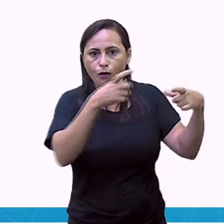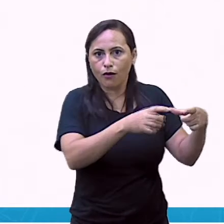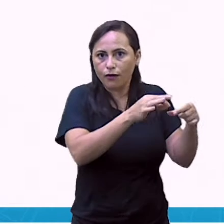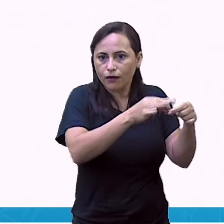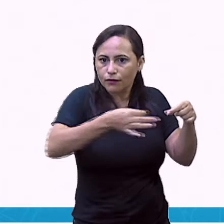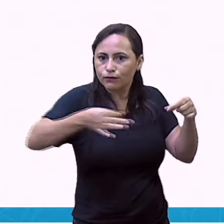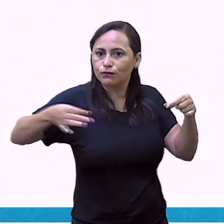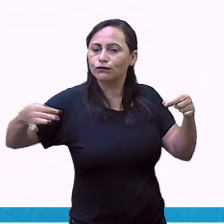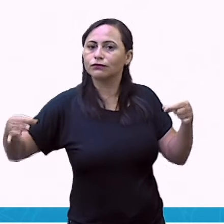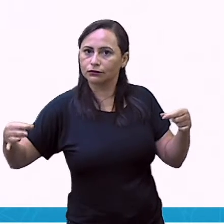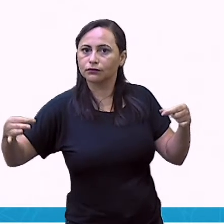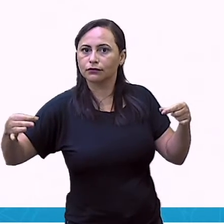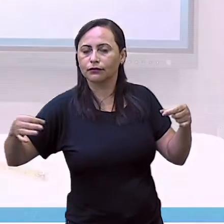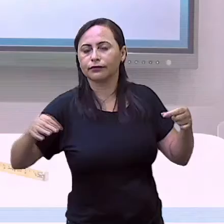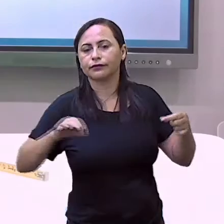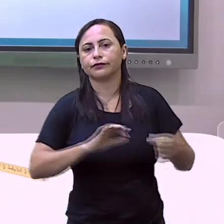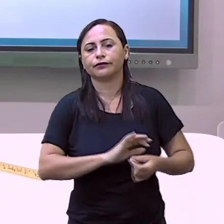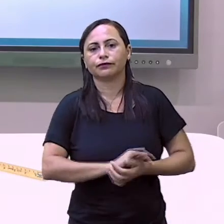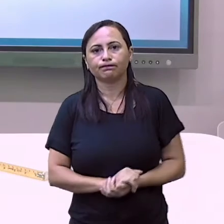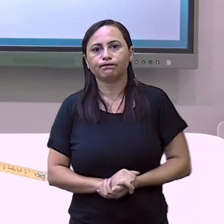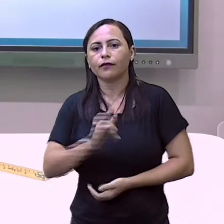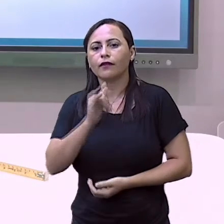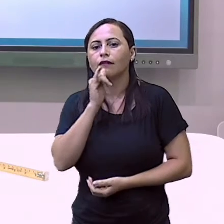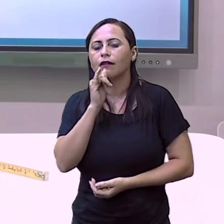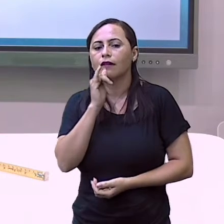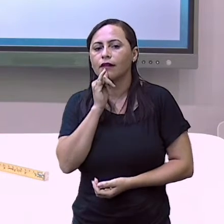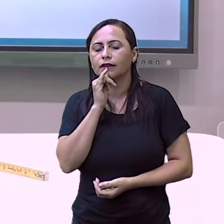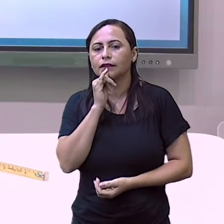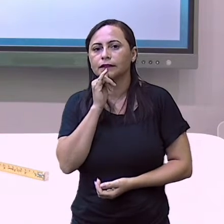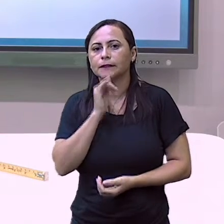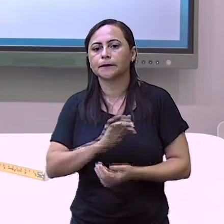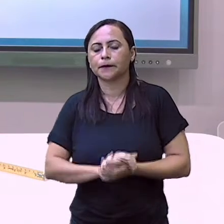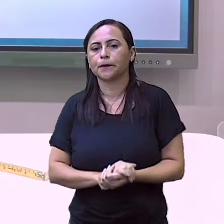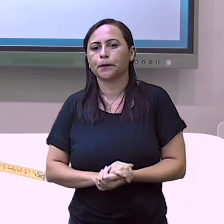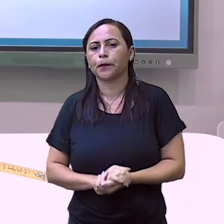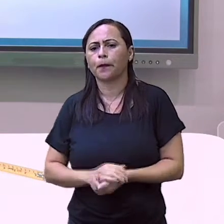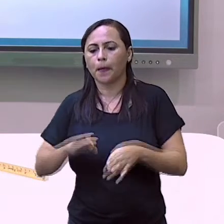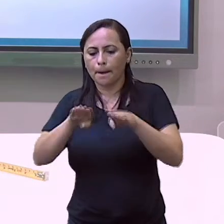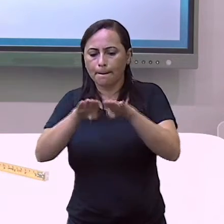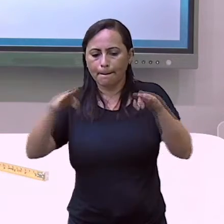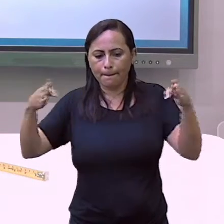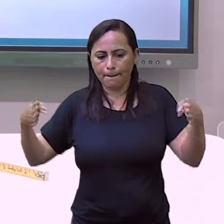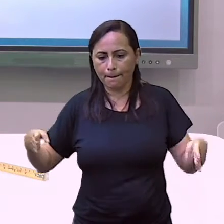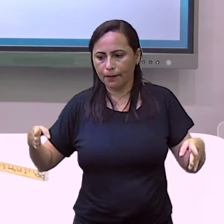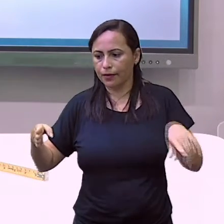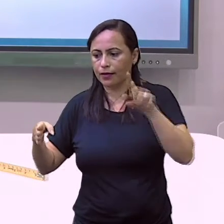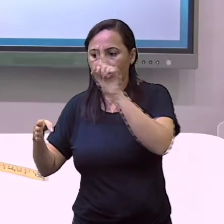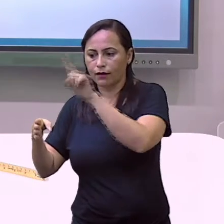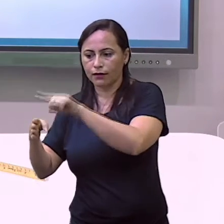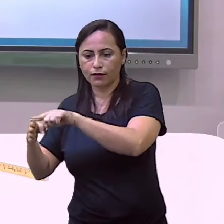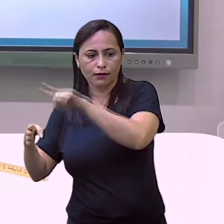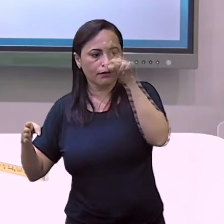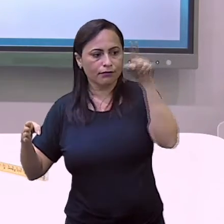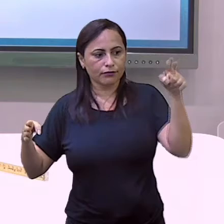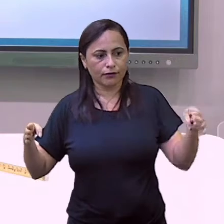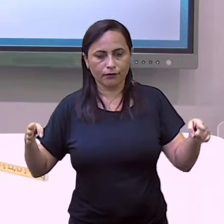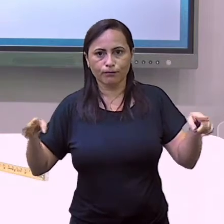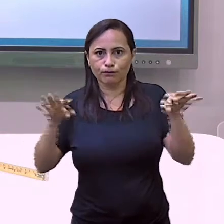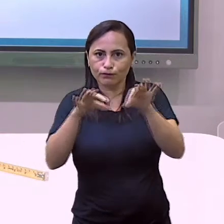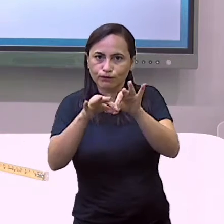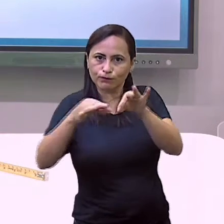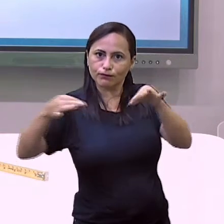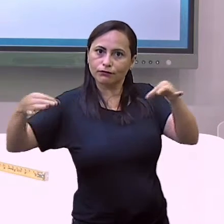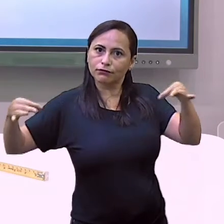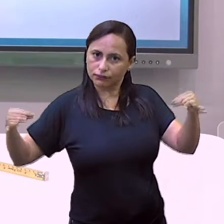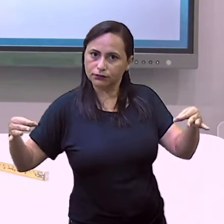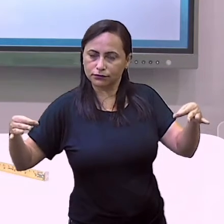Distância entre dois pontos. Exemplo, a ponta da minha mesa até a outra ponta, um ponto